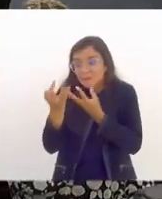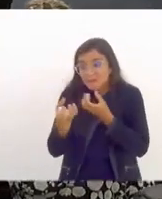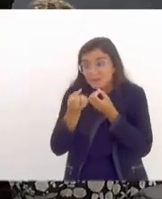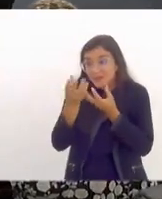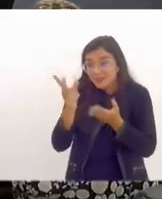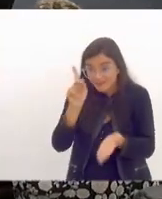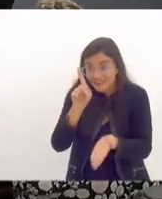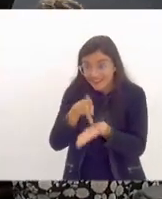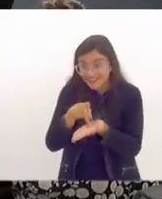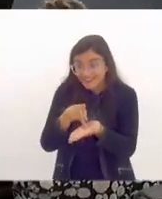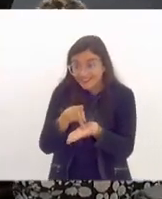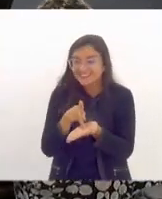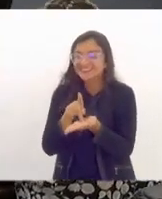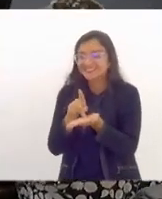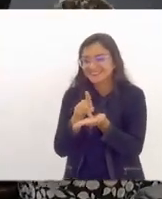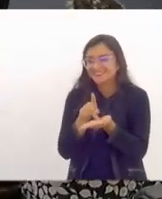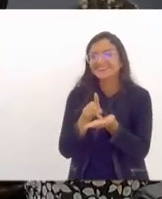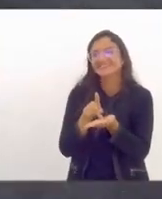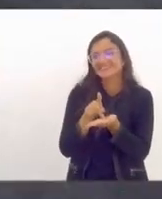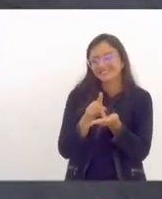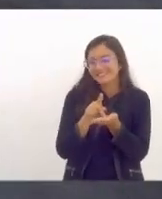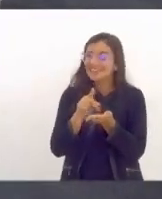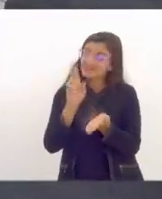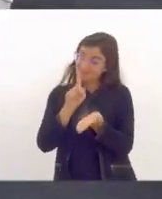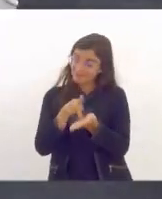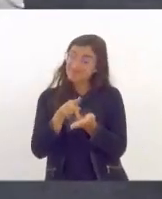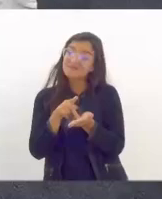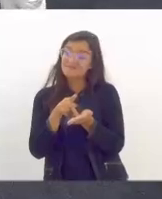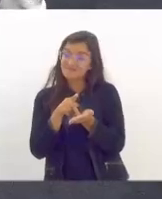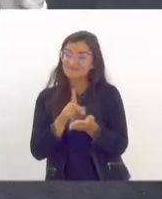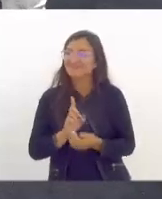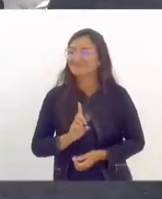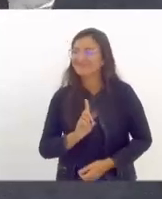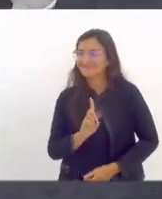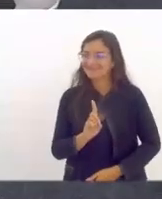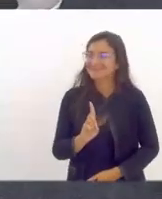contar uma verdade dentro da realidade